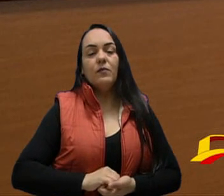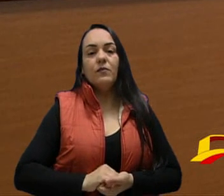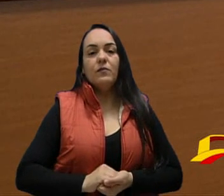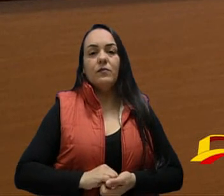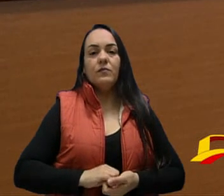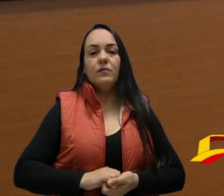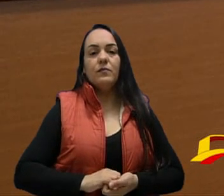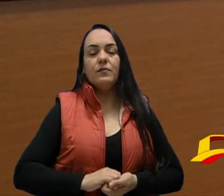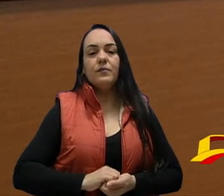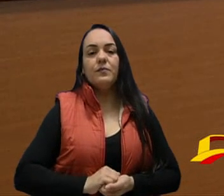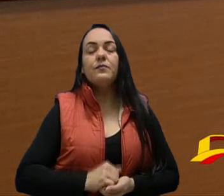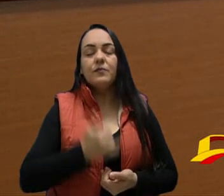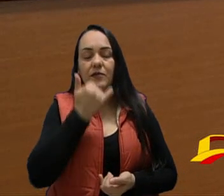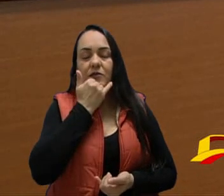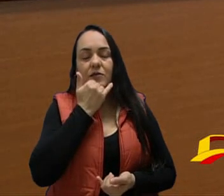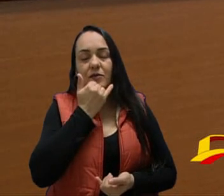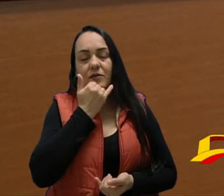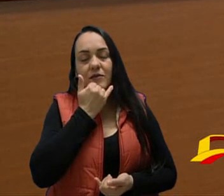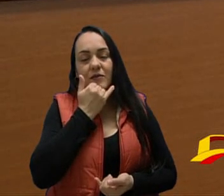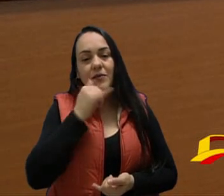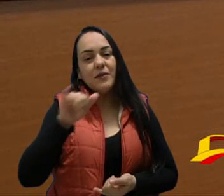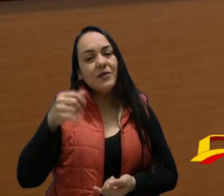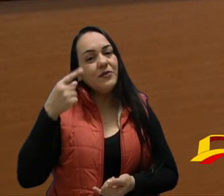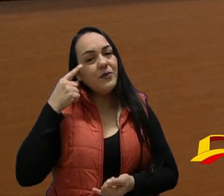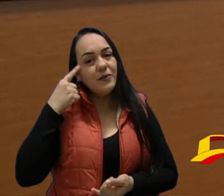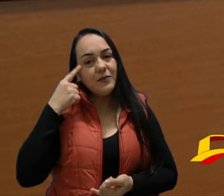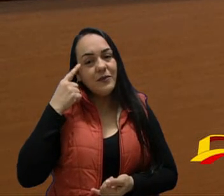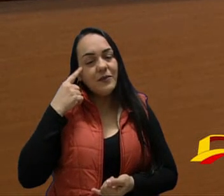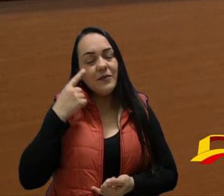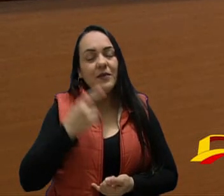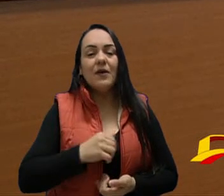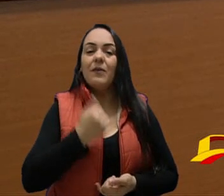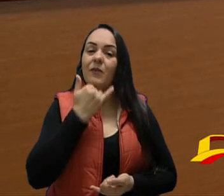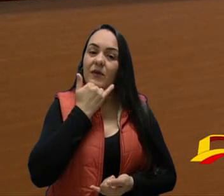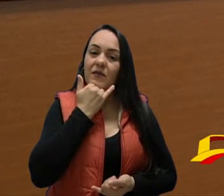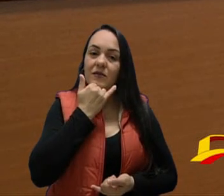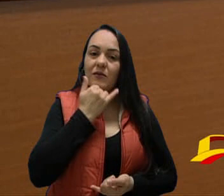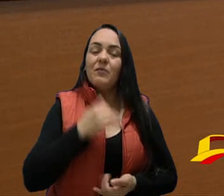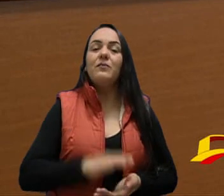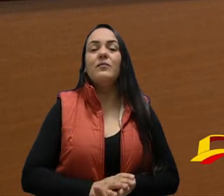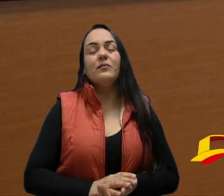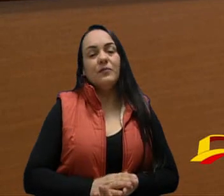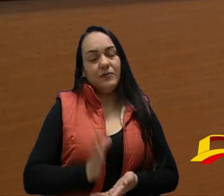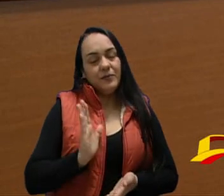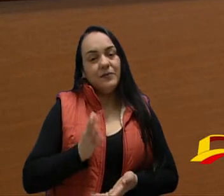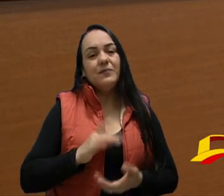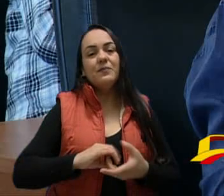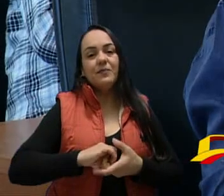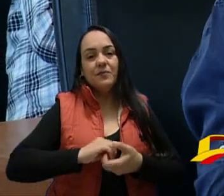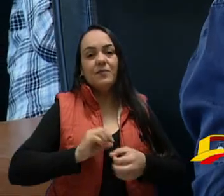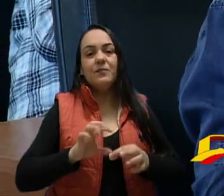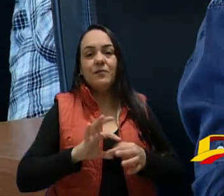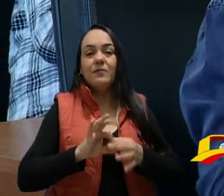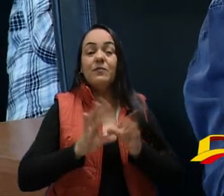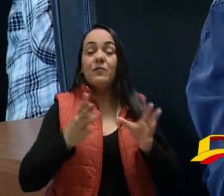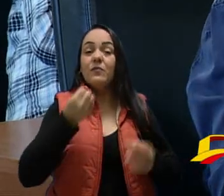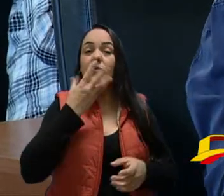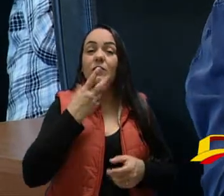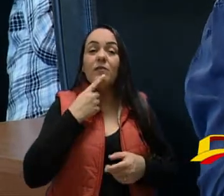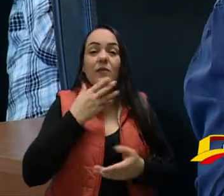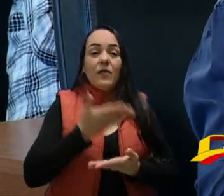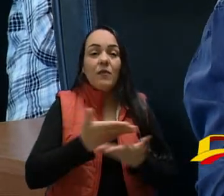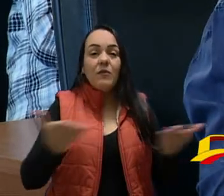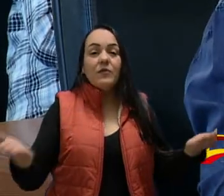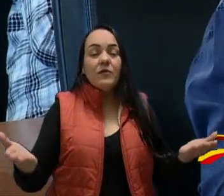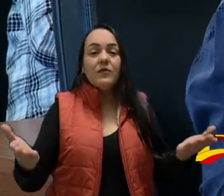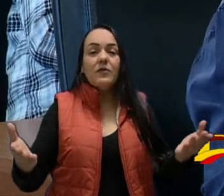abril o dele desculpe perdeu a vereador só agora sei tá bom então é bom dia ademir